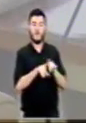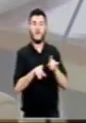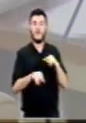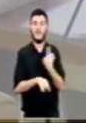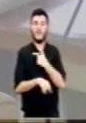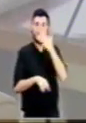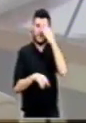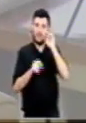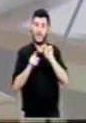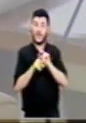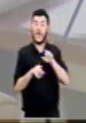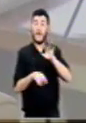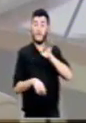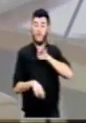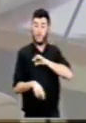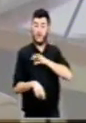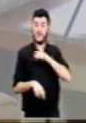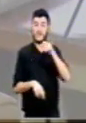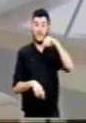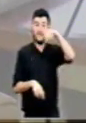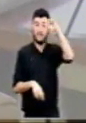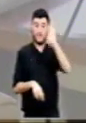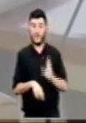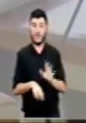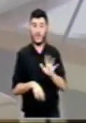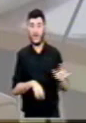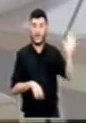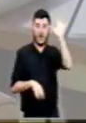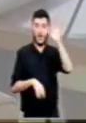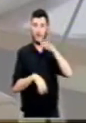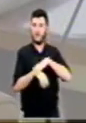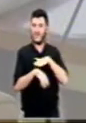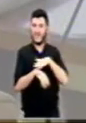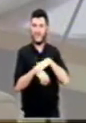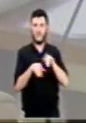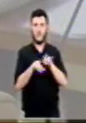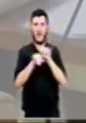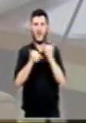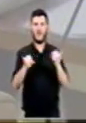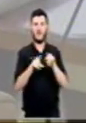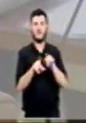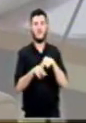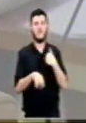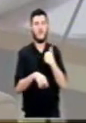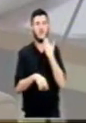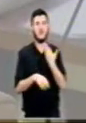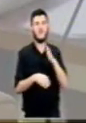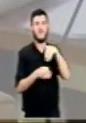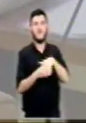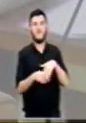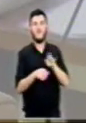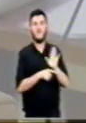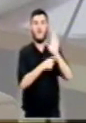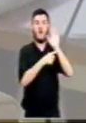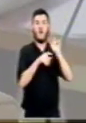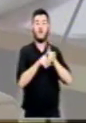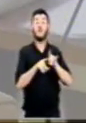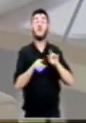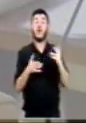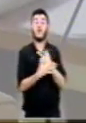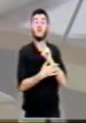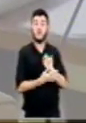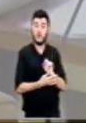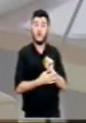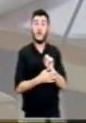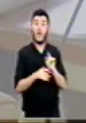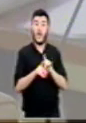pela Polícia Federal no avião em que ele estava à época da campanha eleitoral. e cito o resto do depoimento aqui no voto,